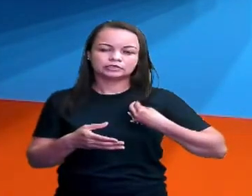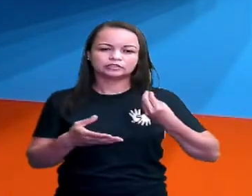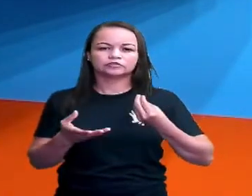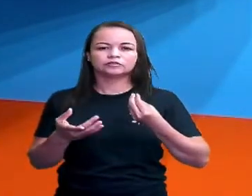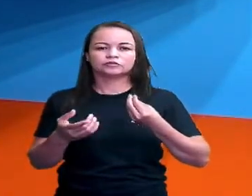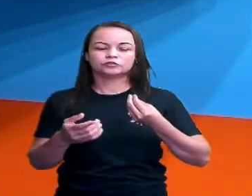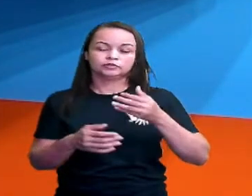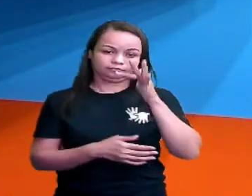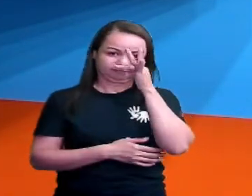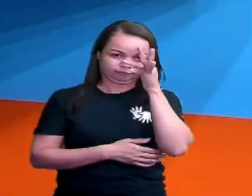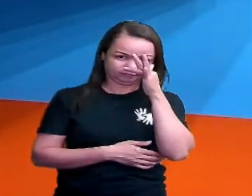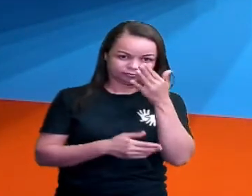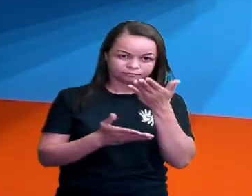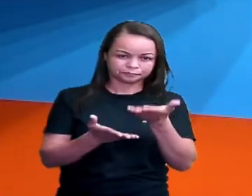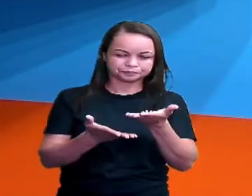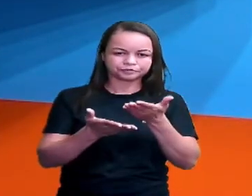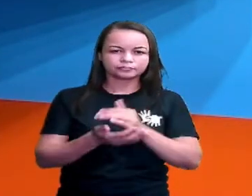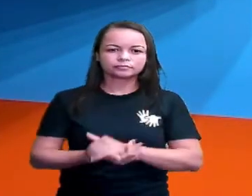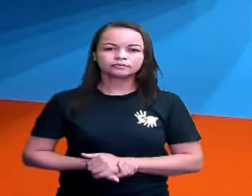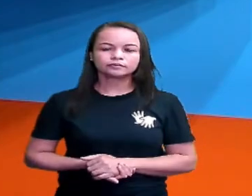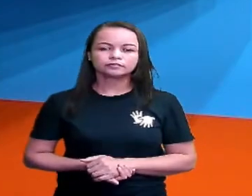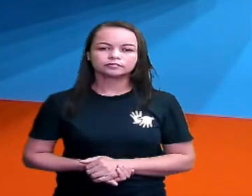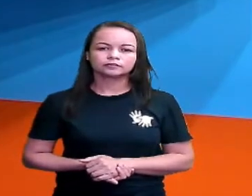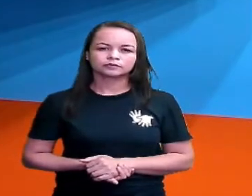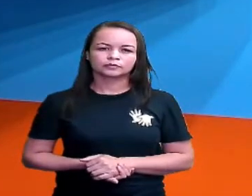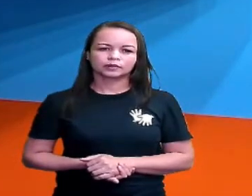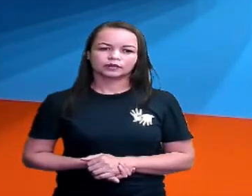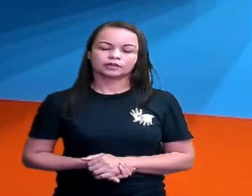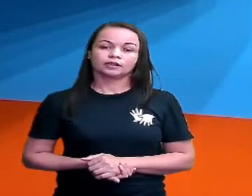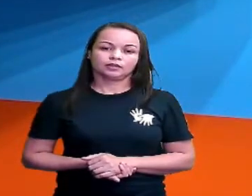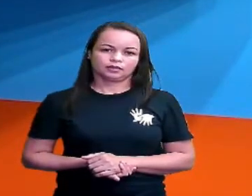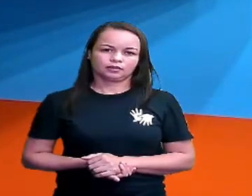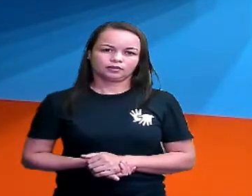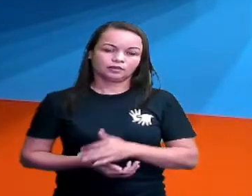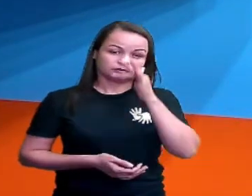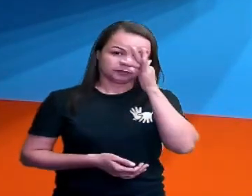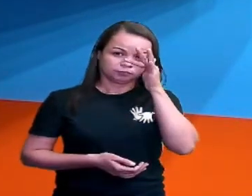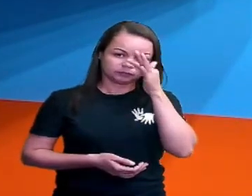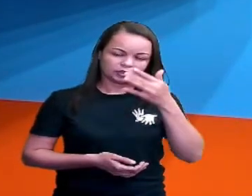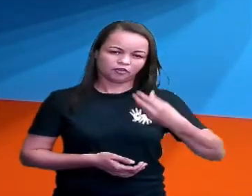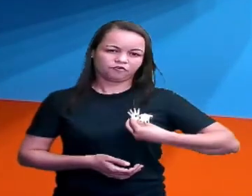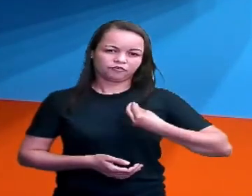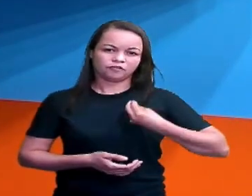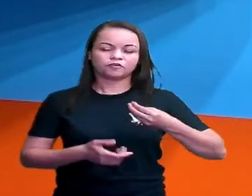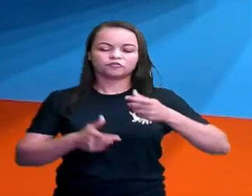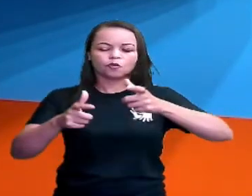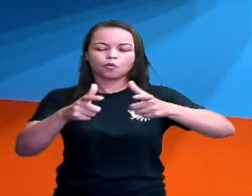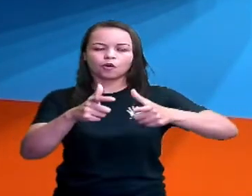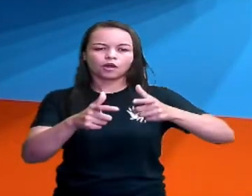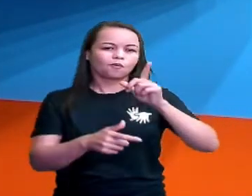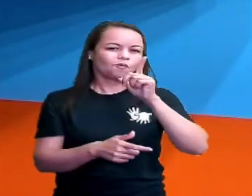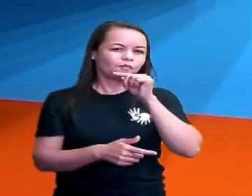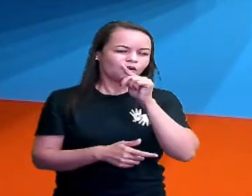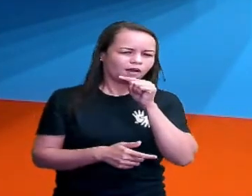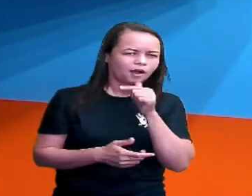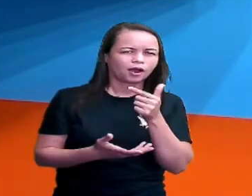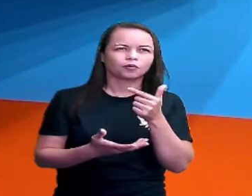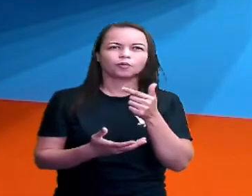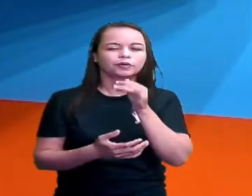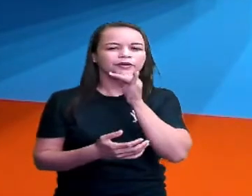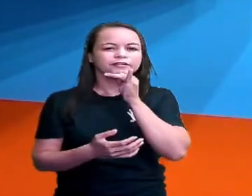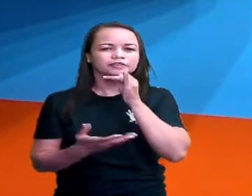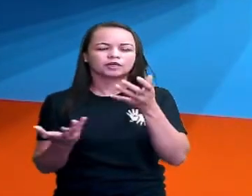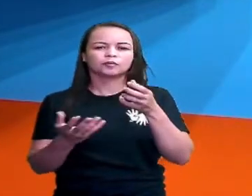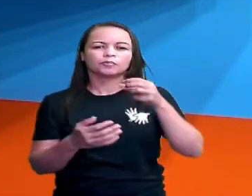plantas. As plantas que vivem em locais com água, né, como por exemplo nos ambientes de